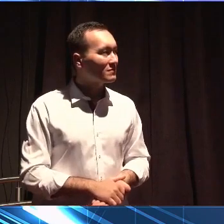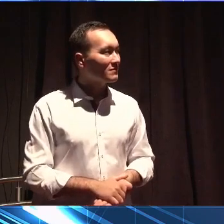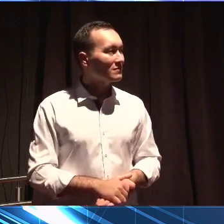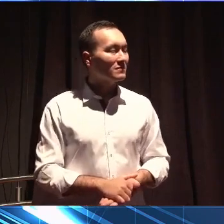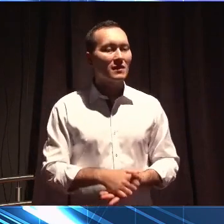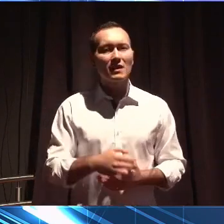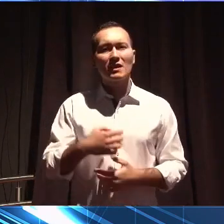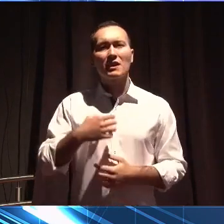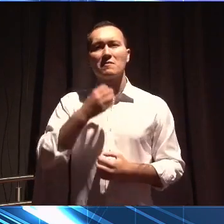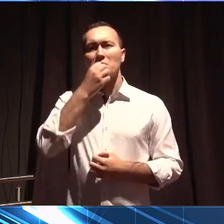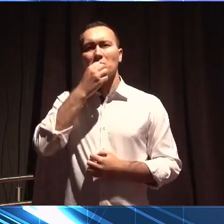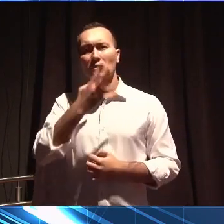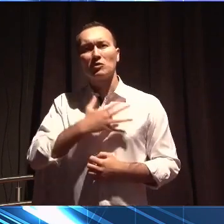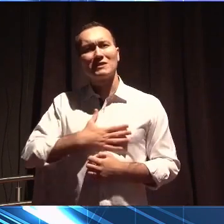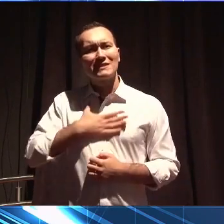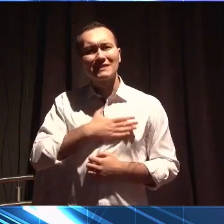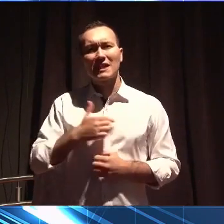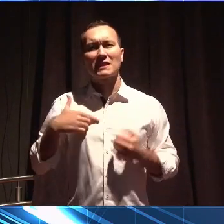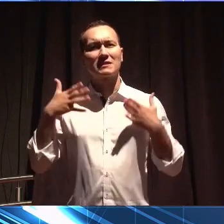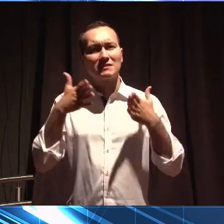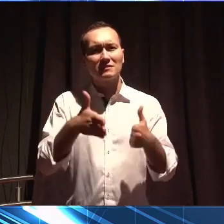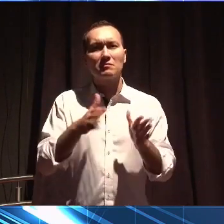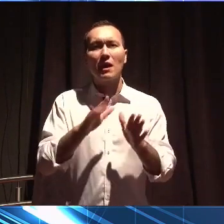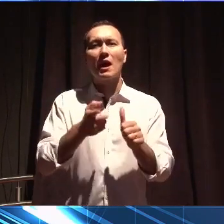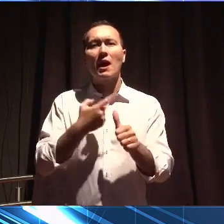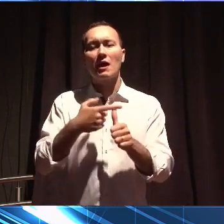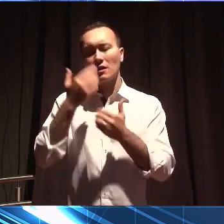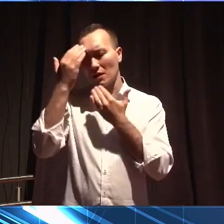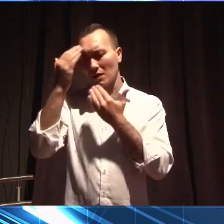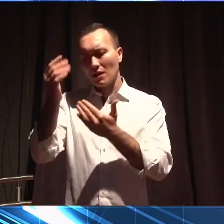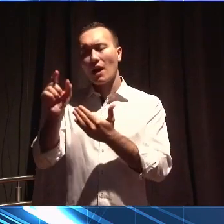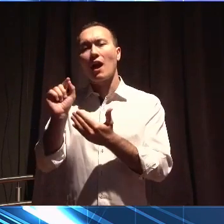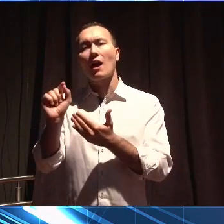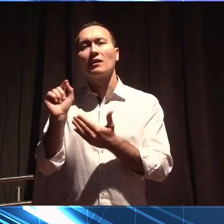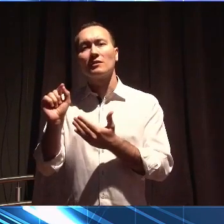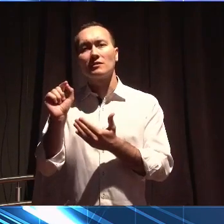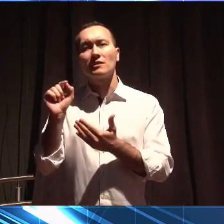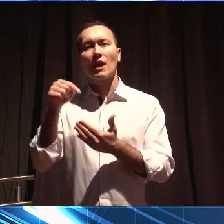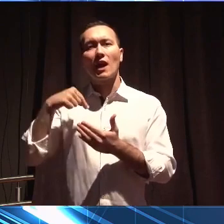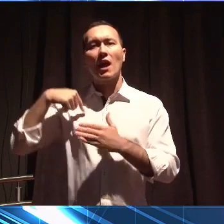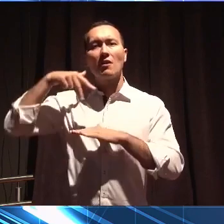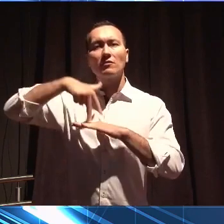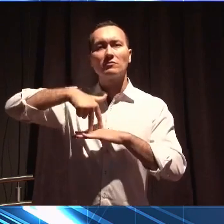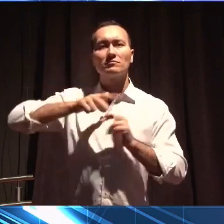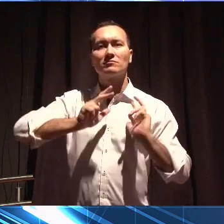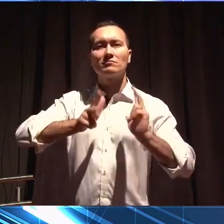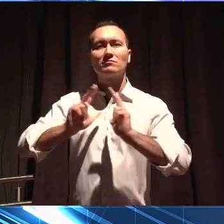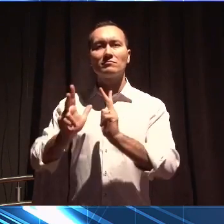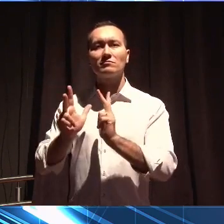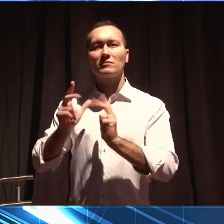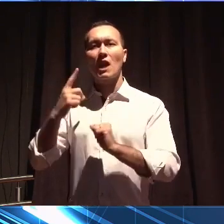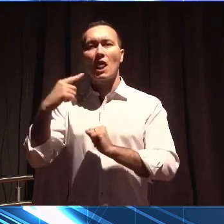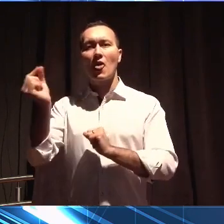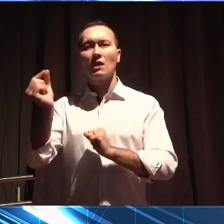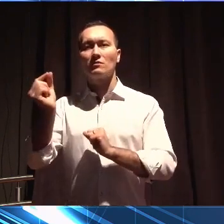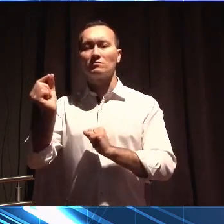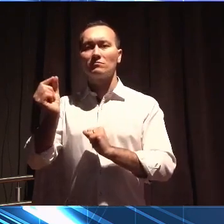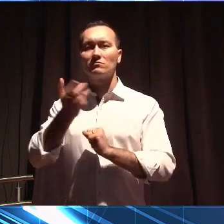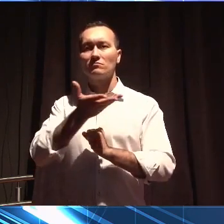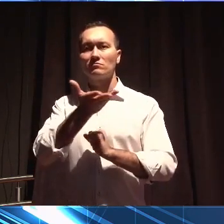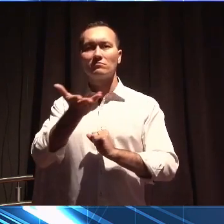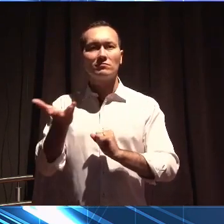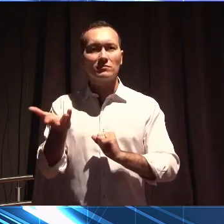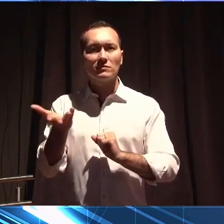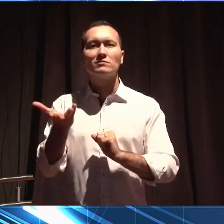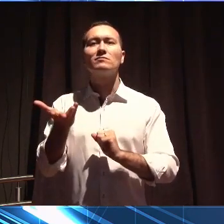prazer enorme estar aqui. Queria agradecer, primeiramente, a oportunidade de estar aqui no palco, né, do TDC e ter sido escolhido para falar de um tema tão